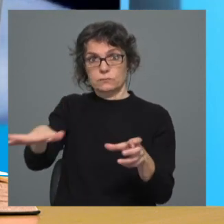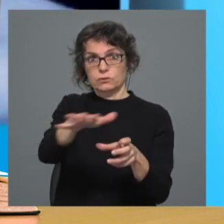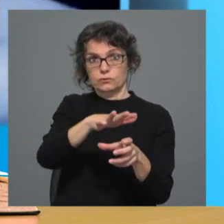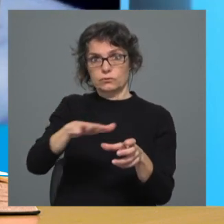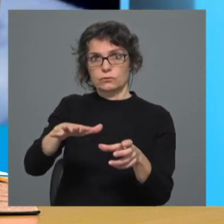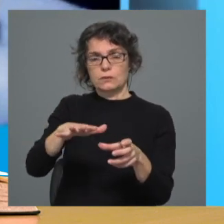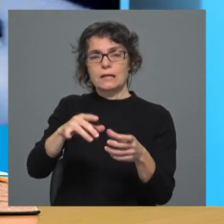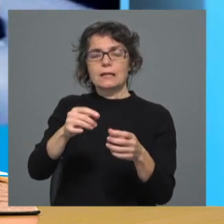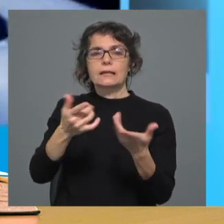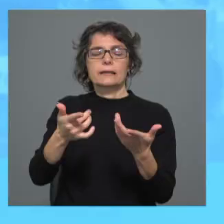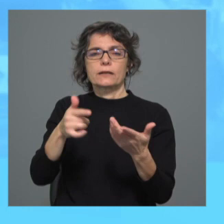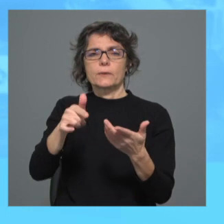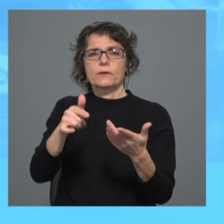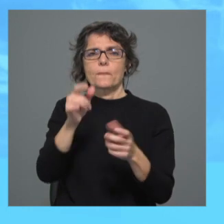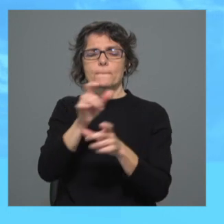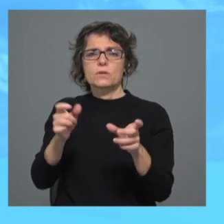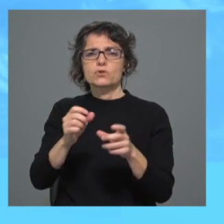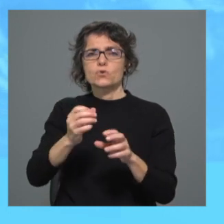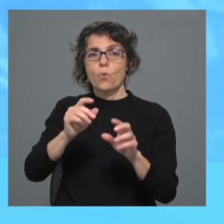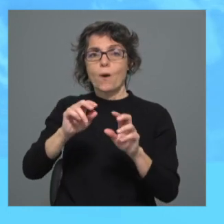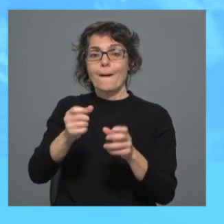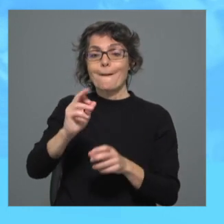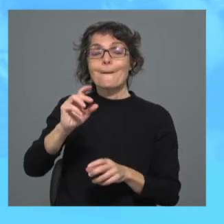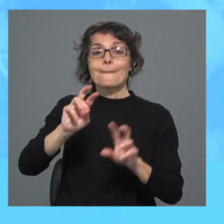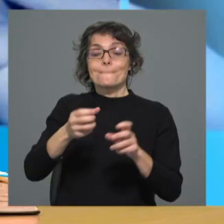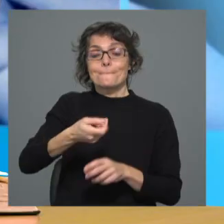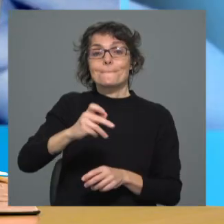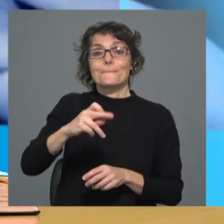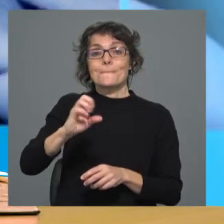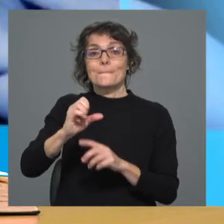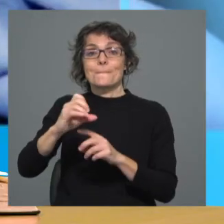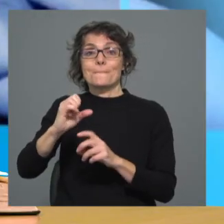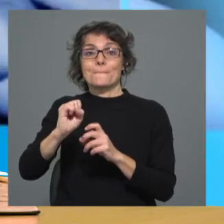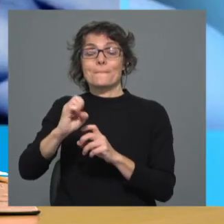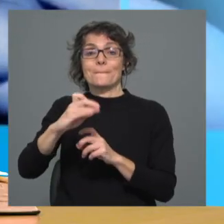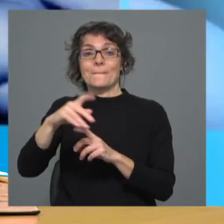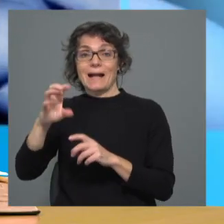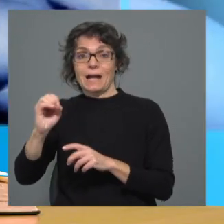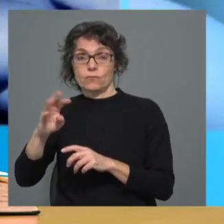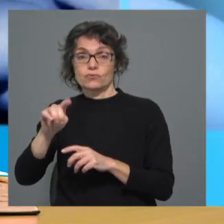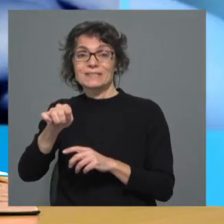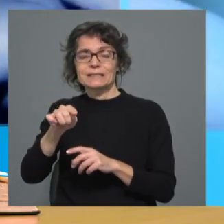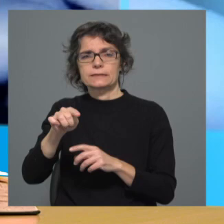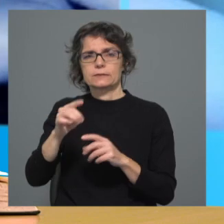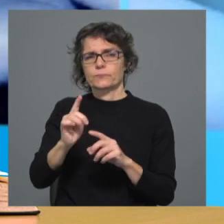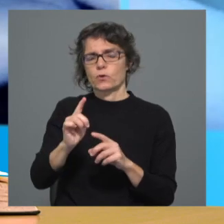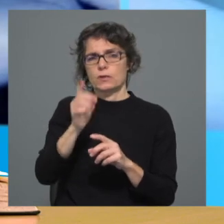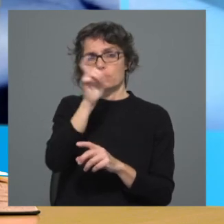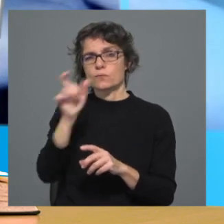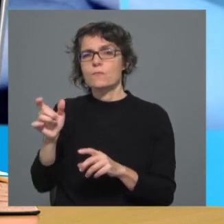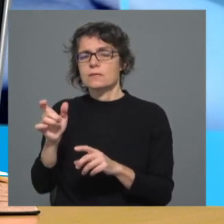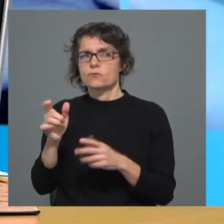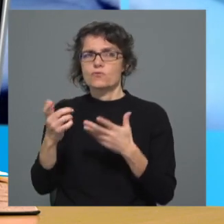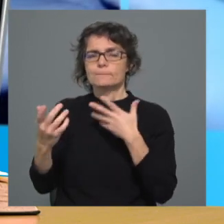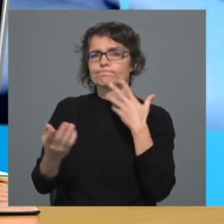eram pagãos, ou então eram pessoas marcadas já por uma espécie que hoje diríamos de pragmatismo